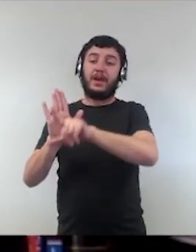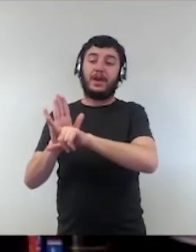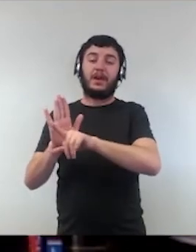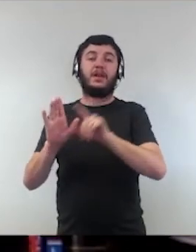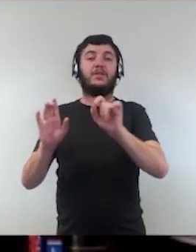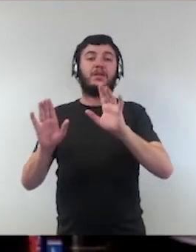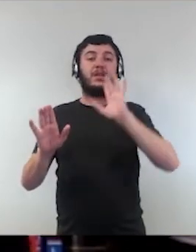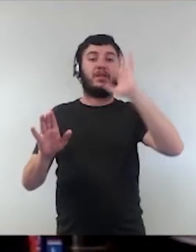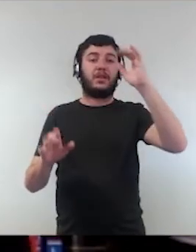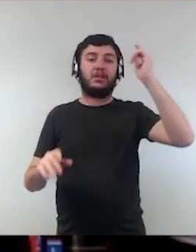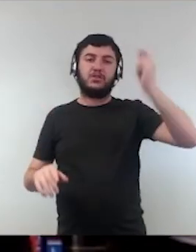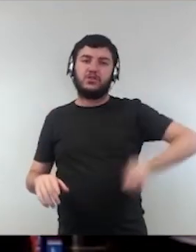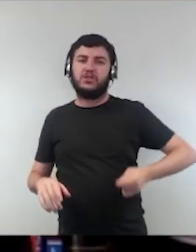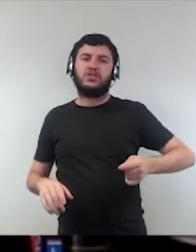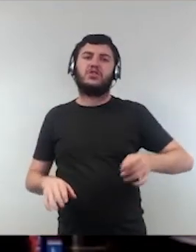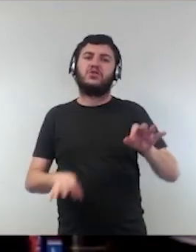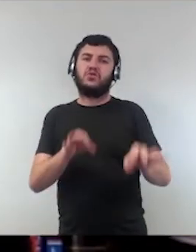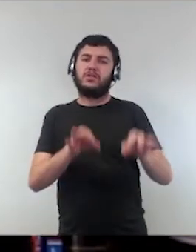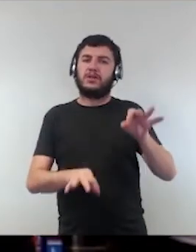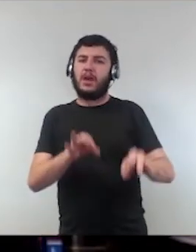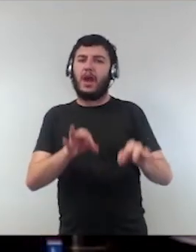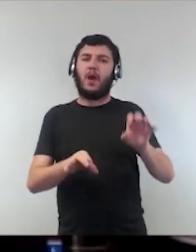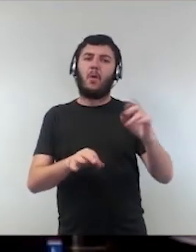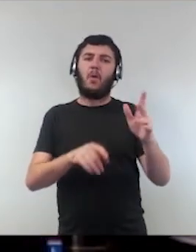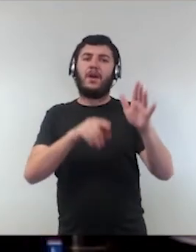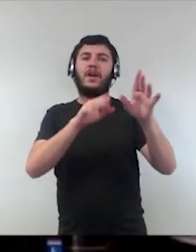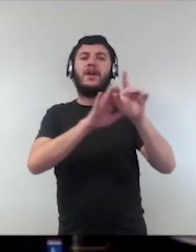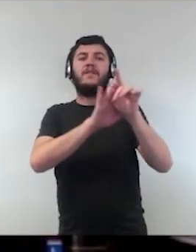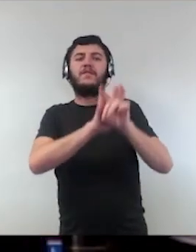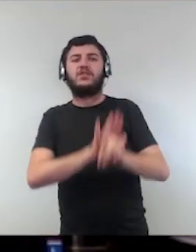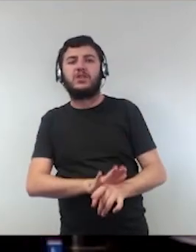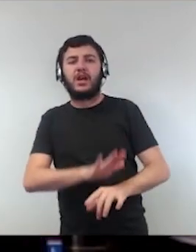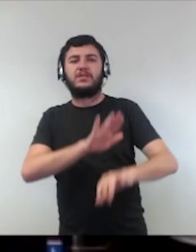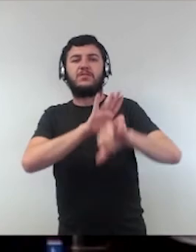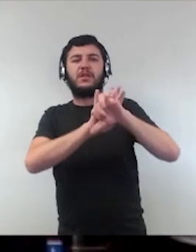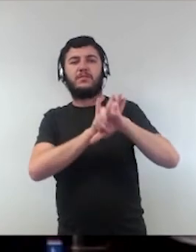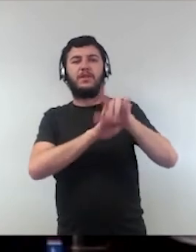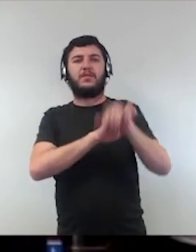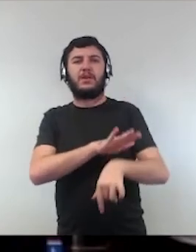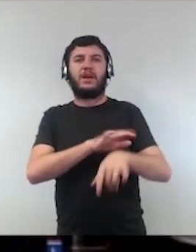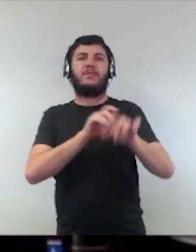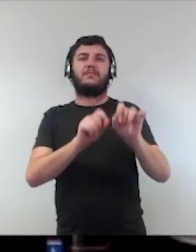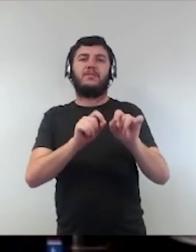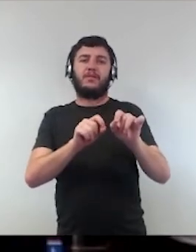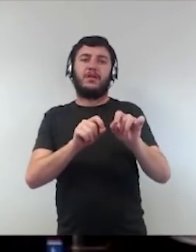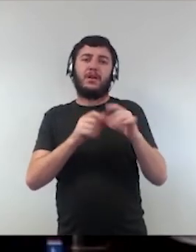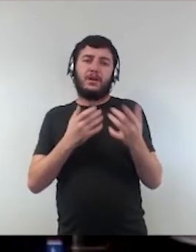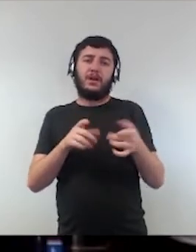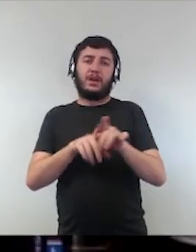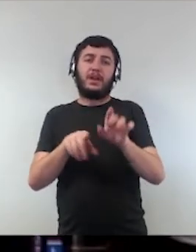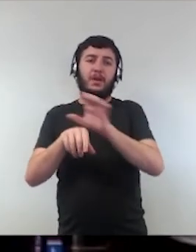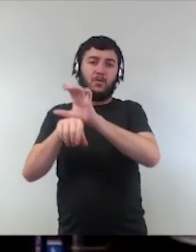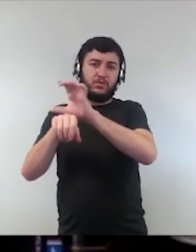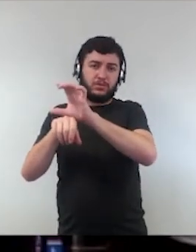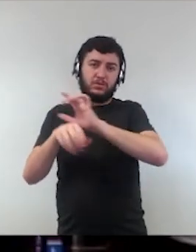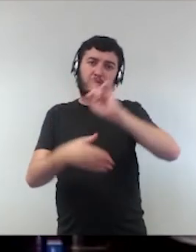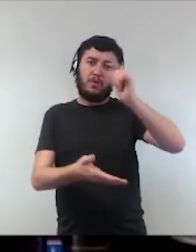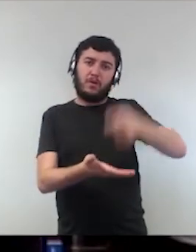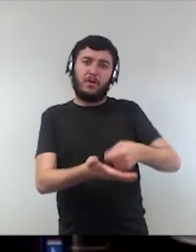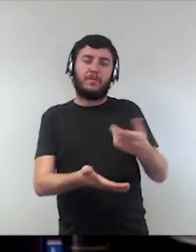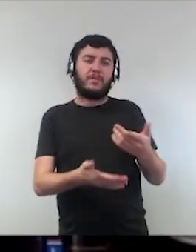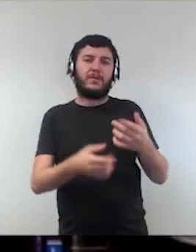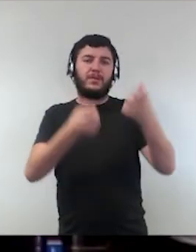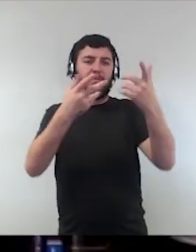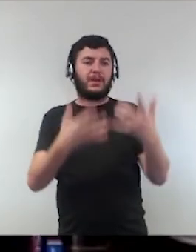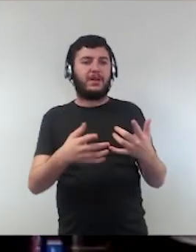judicial, que seja para investigação criminal, que é exatamente o parâmetro da cláusula constitucional, que excepciona o sigilo, exigindo por um